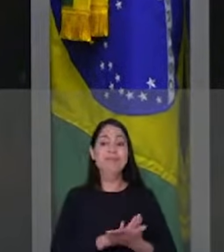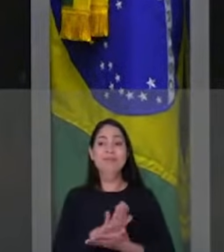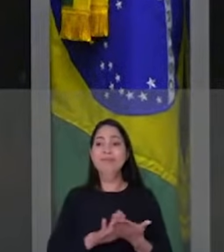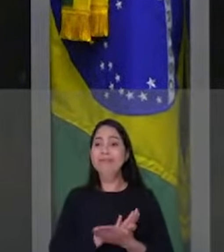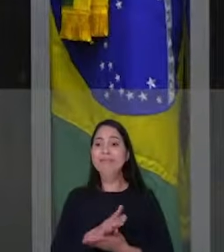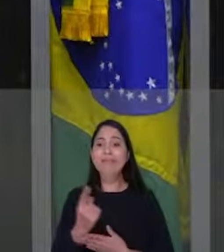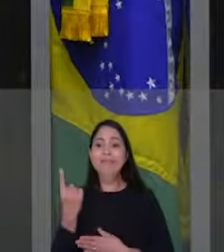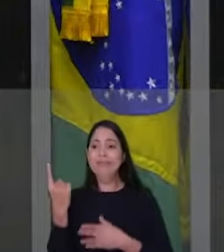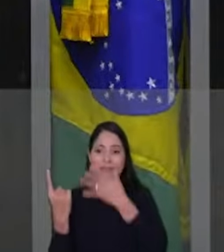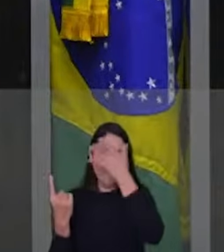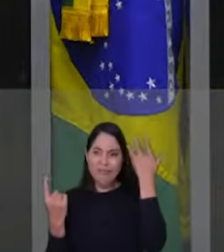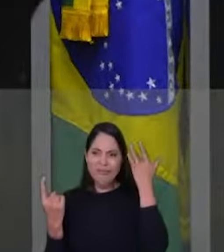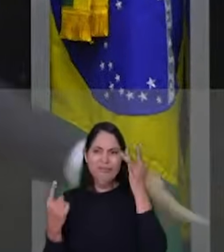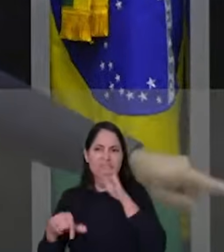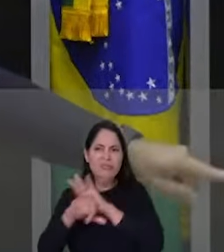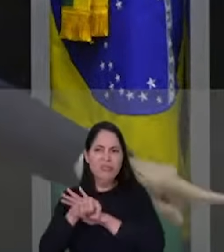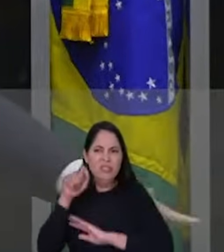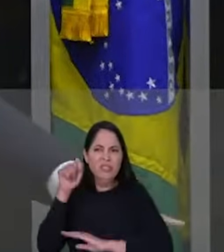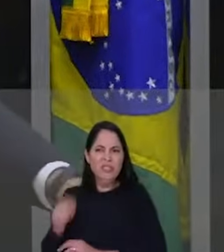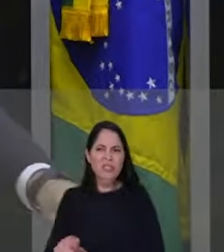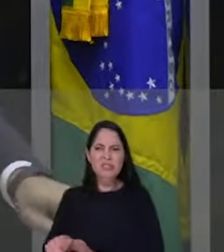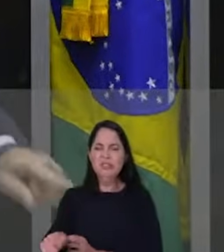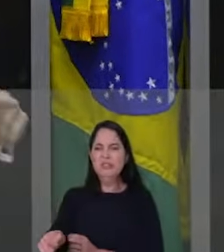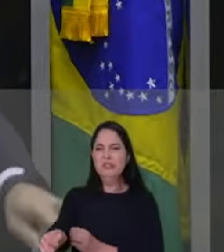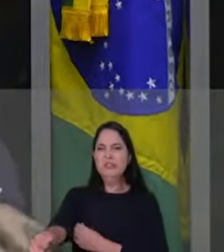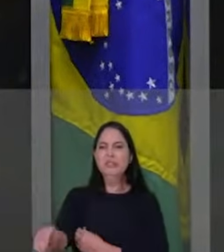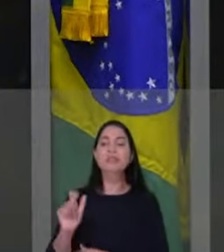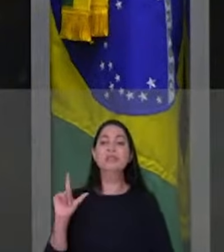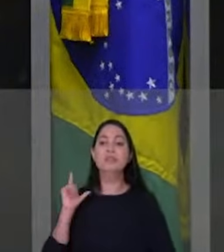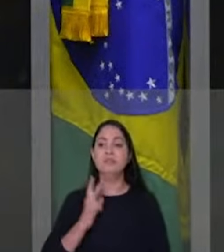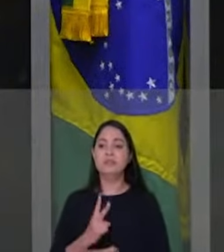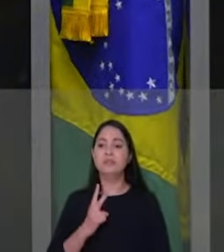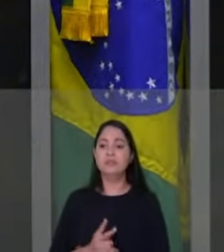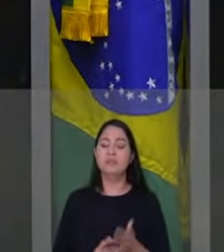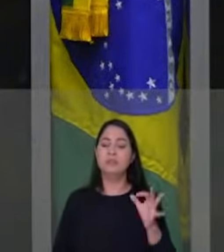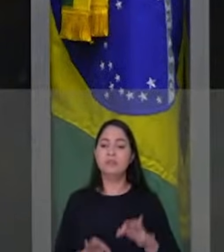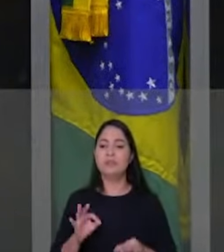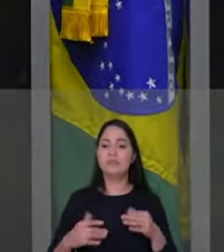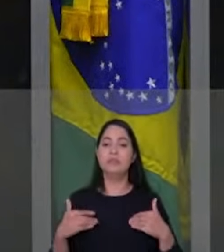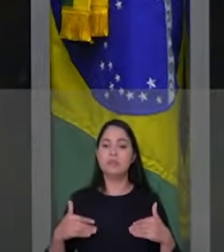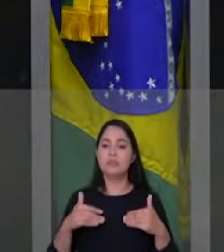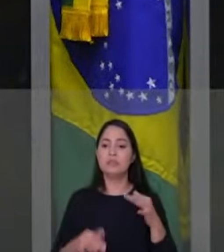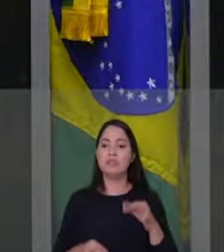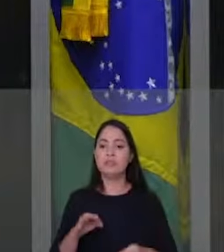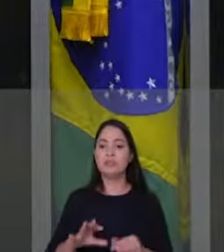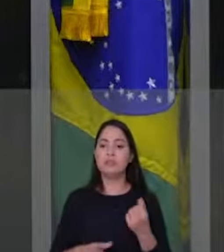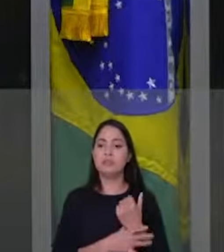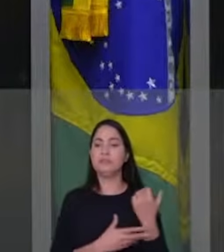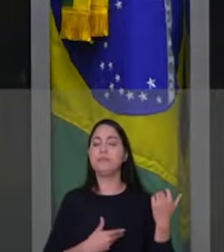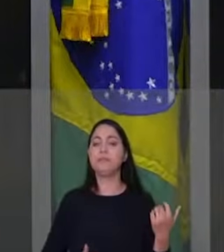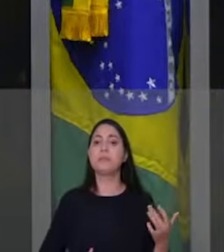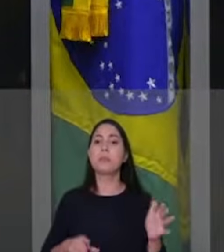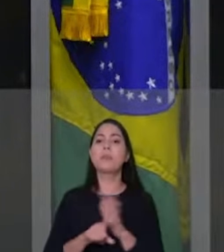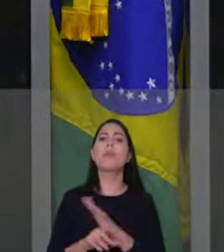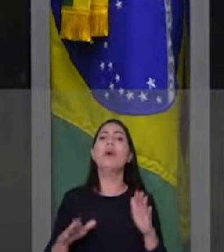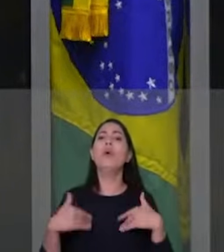de uma pessoa que já foi condenada antes dela entrar dentro do Ministério da Justiça e Segurança Pública, qual a credibilidade?